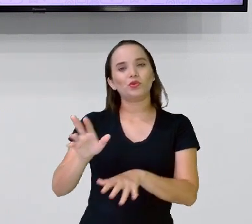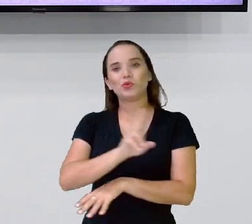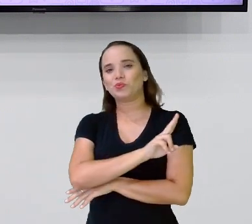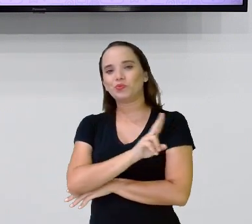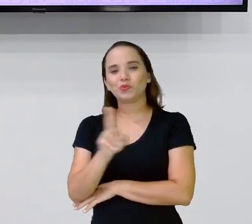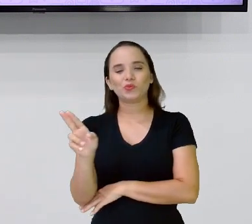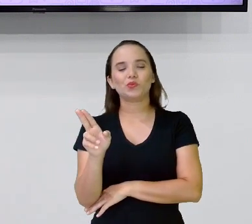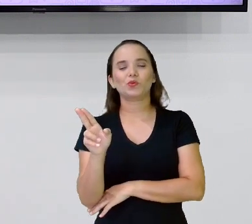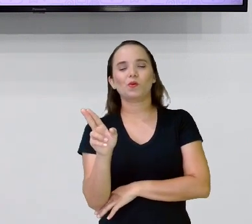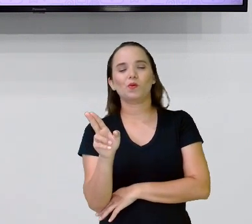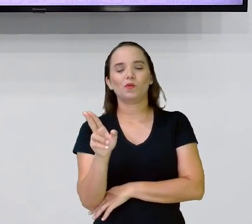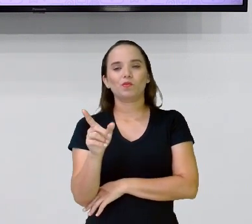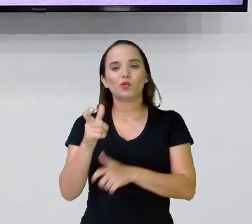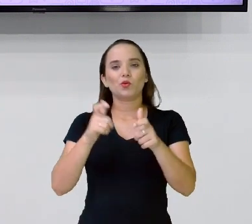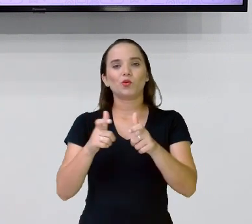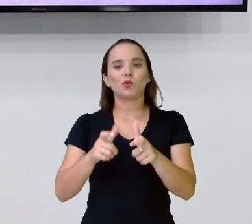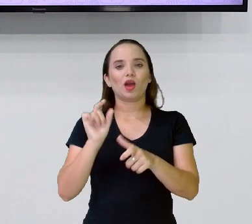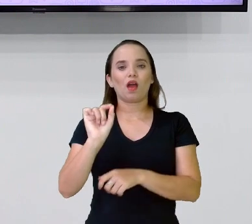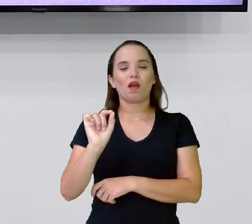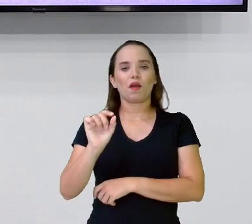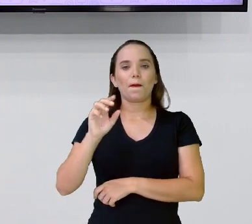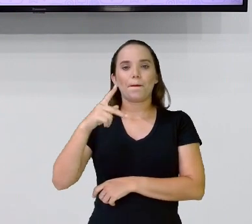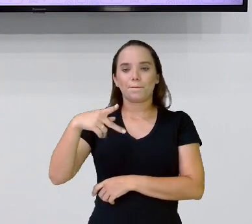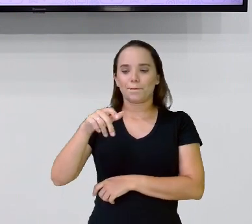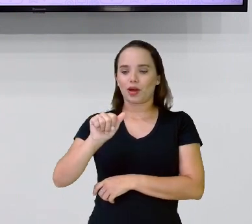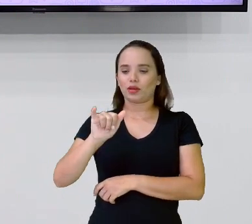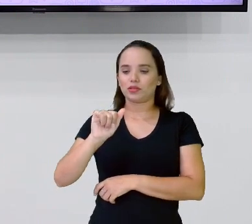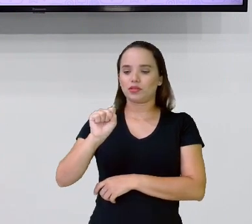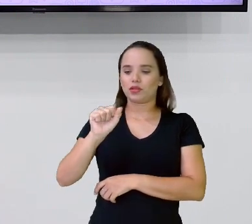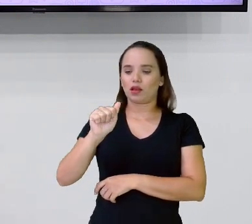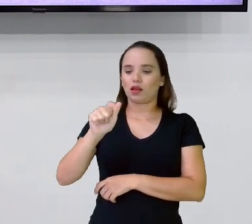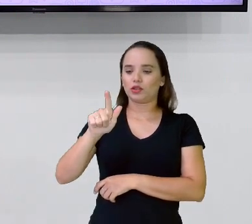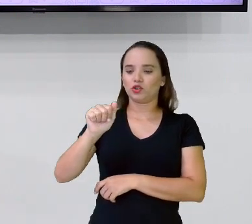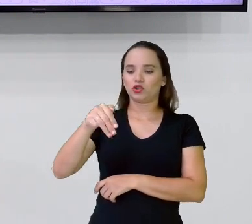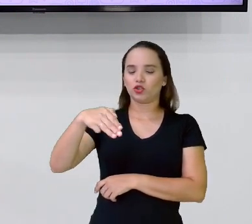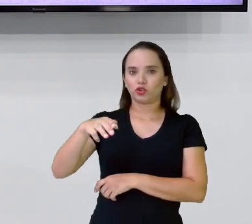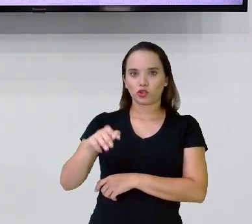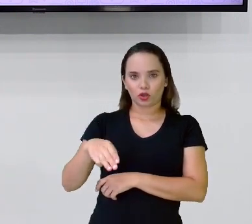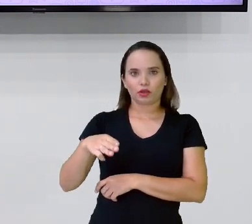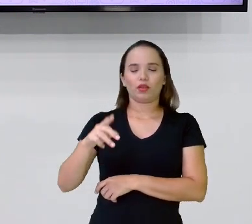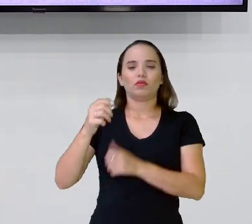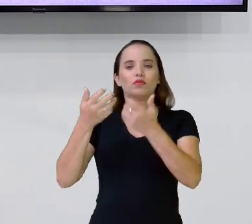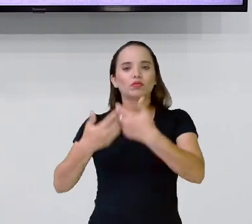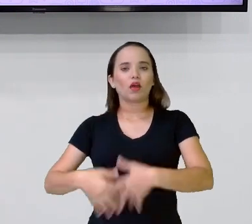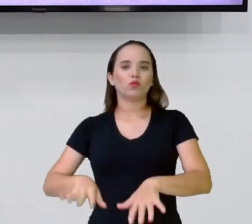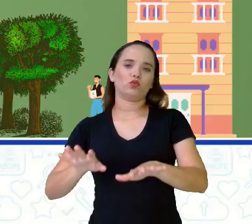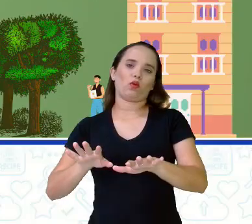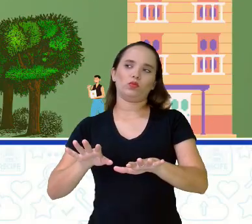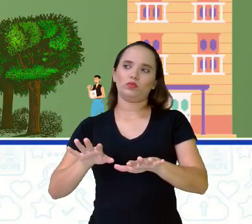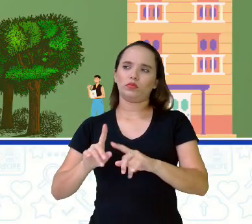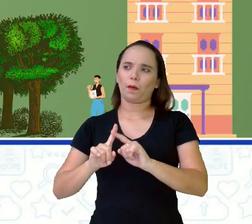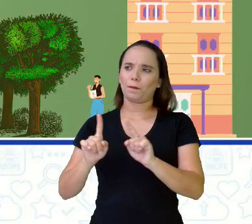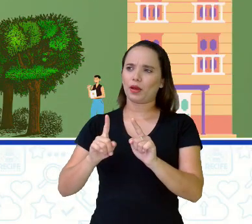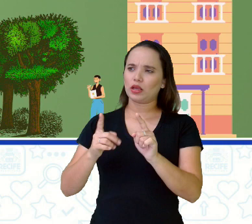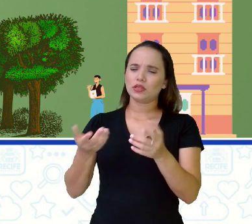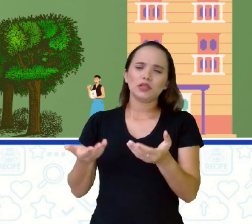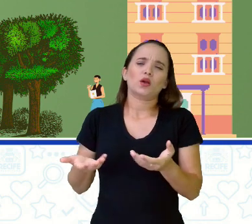chamar esse lugar de paisagem natural. Já aqui, ó, observa, eita, o que é que apareceu